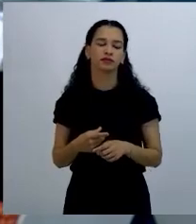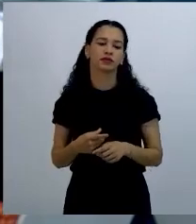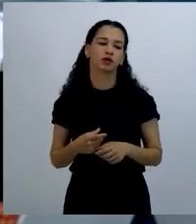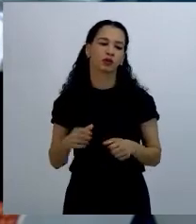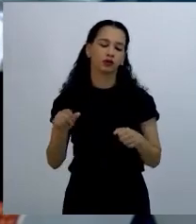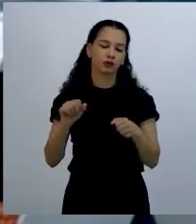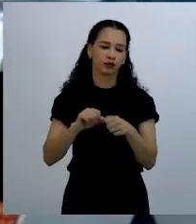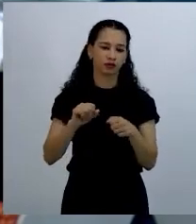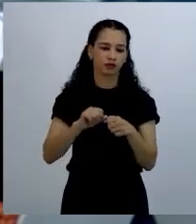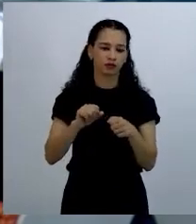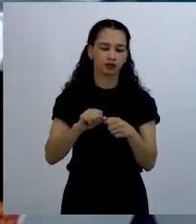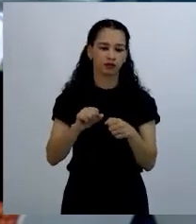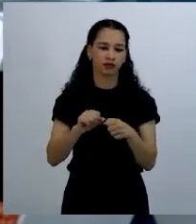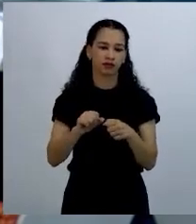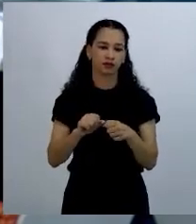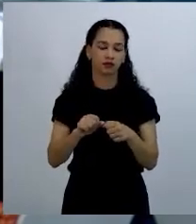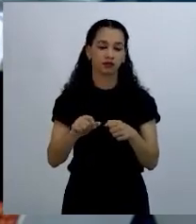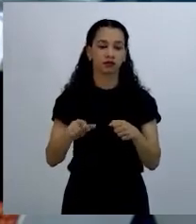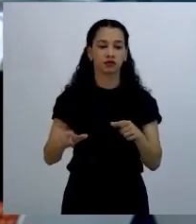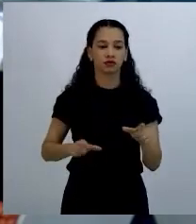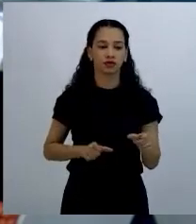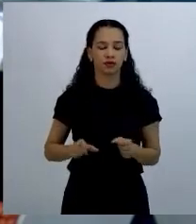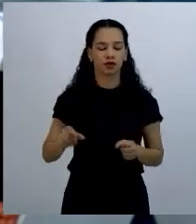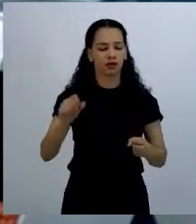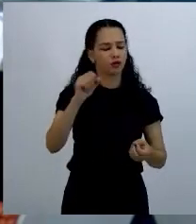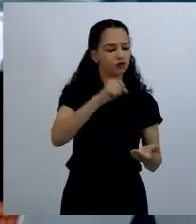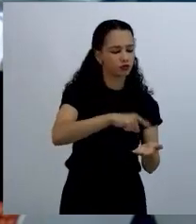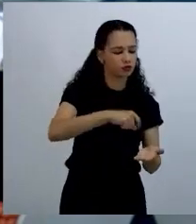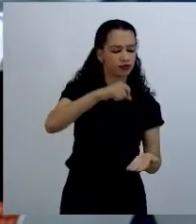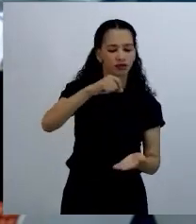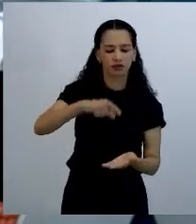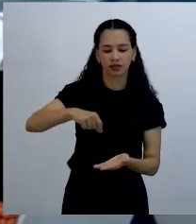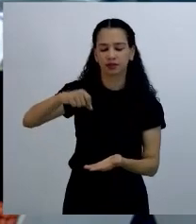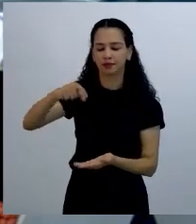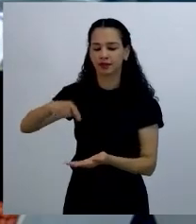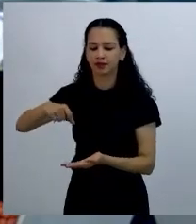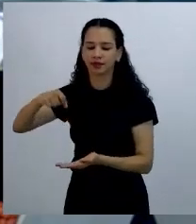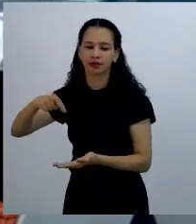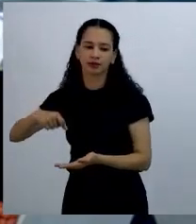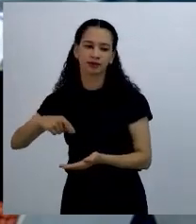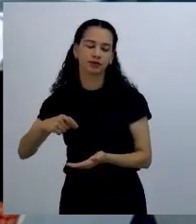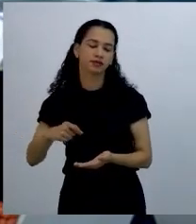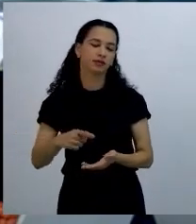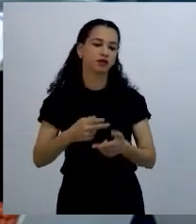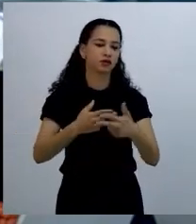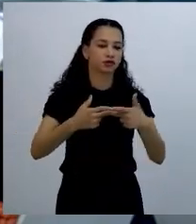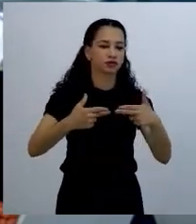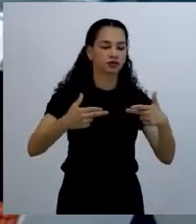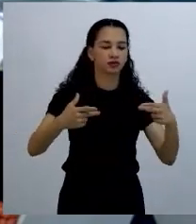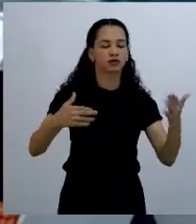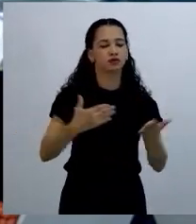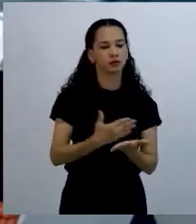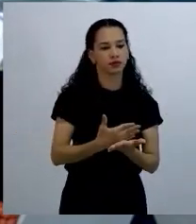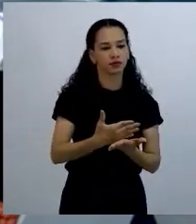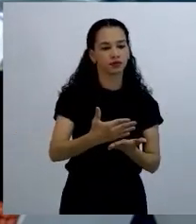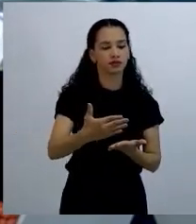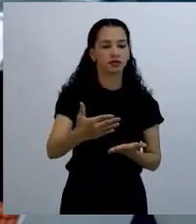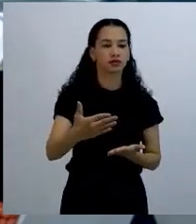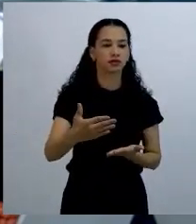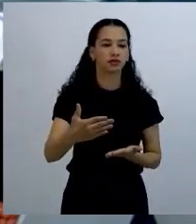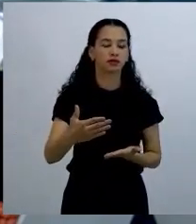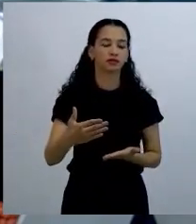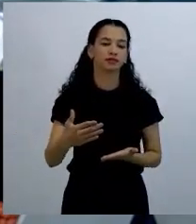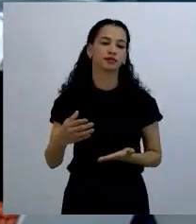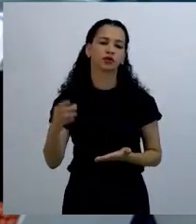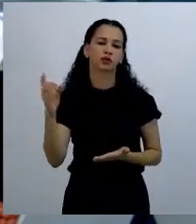as coisas de Deus começam assim às vezes é só um que no meio do povo de Deus se desperta para oração e aí conversa com